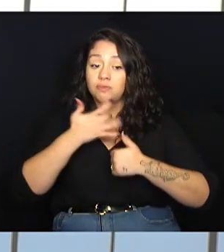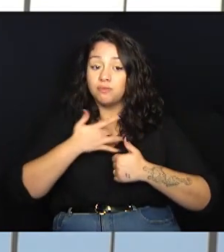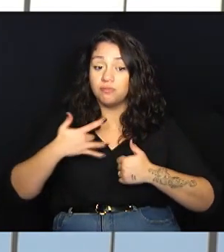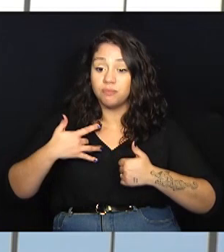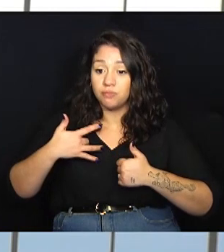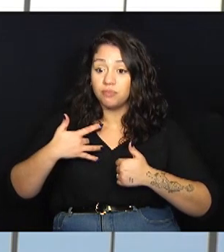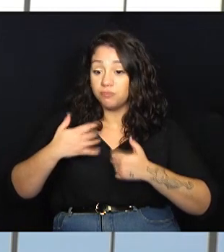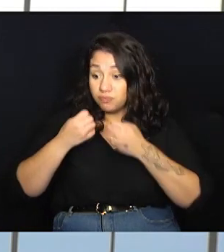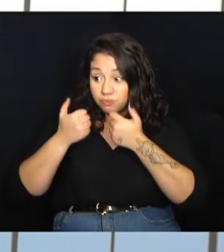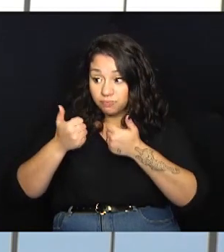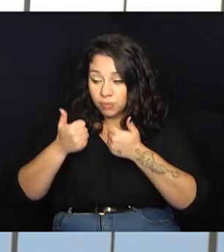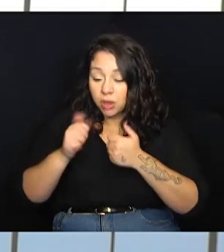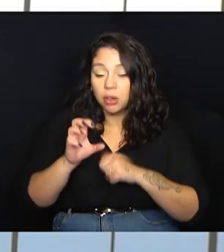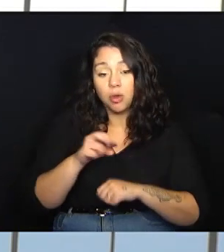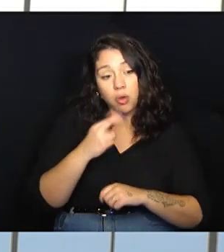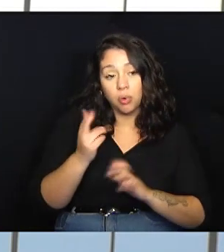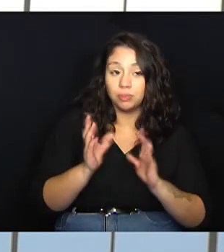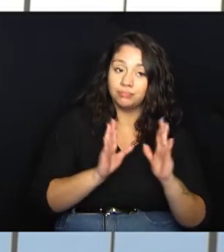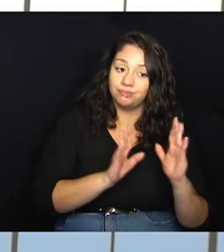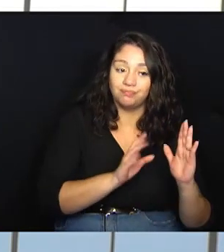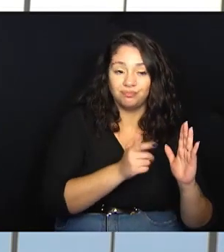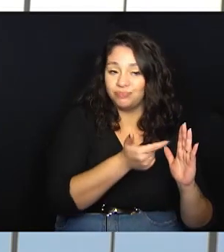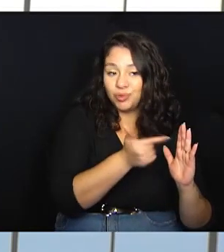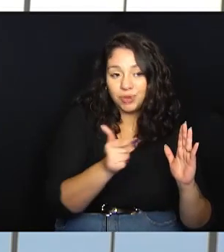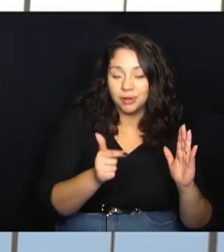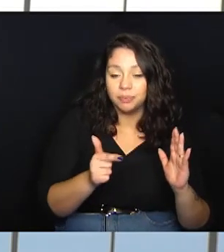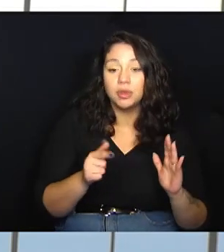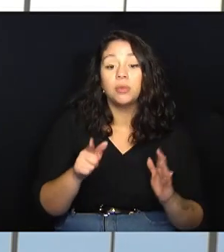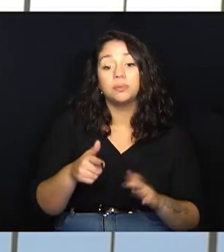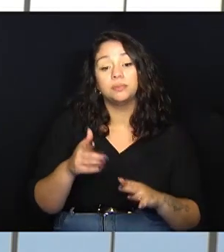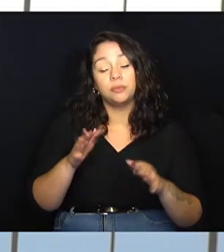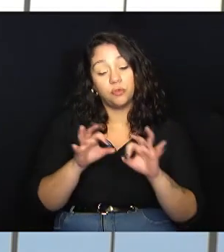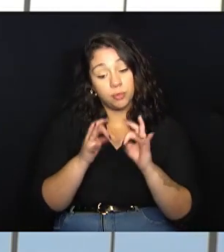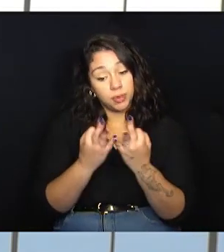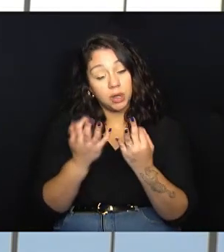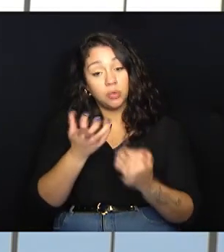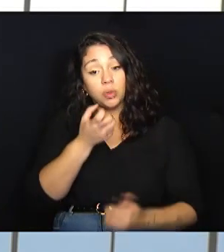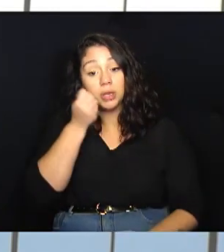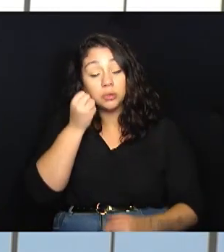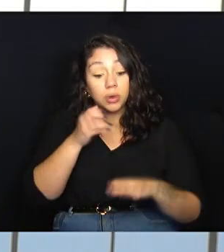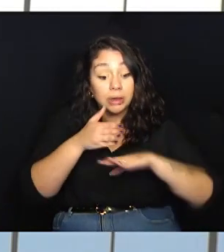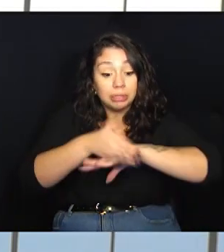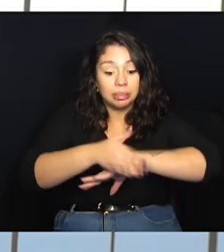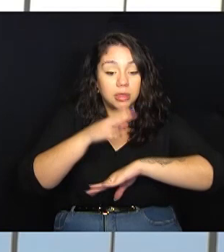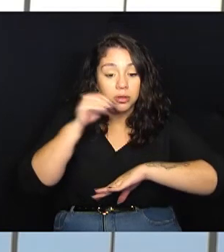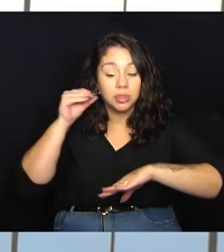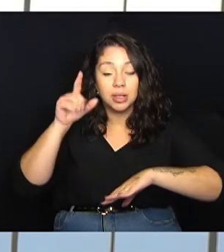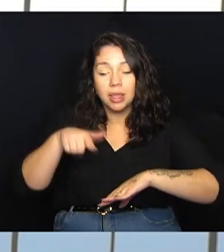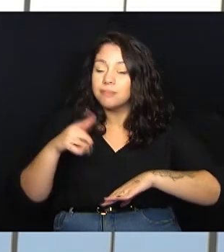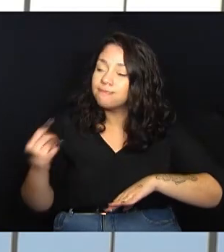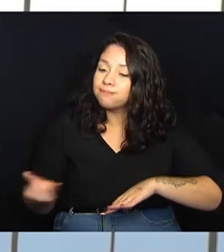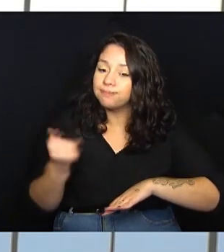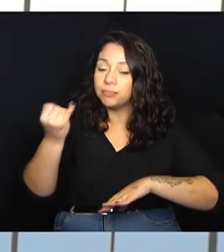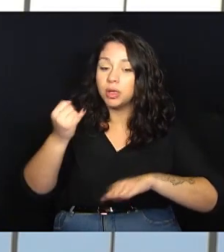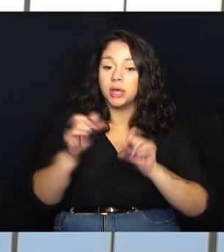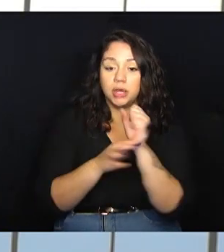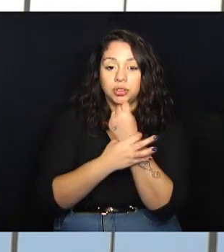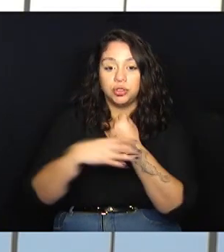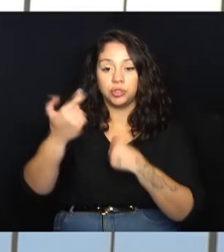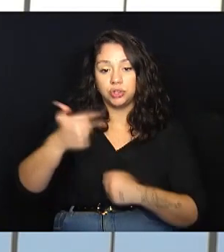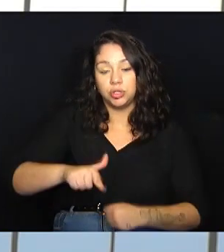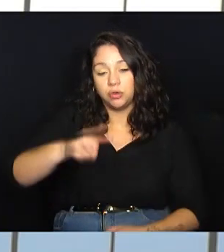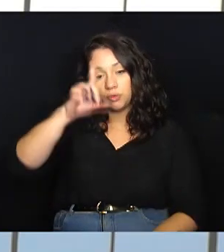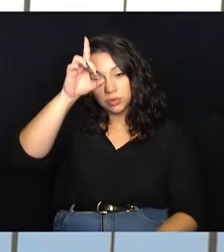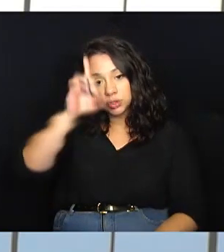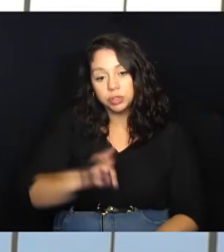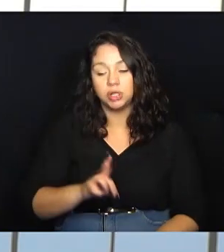essa intervenção com a família acolhedora na adolescência, ela é fundamental para que a gente consiga garantir aí, novamente, os direitos humanos, que é